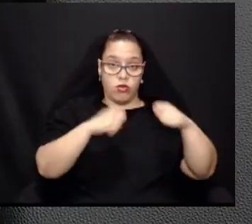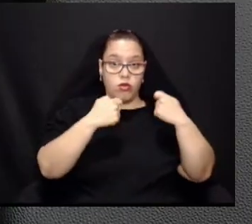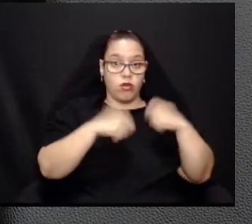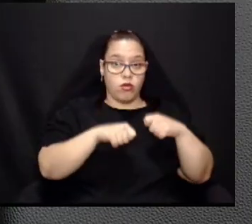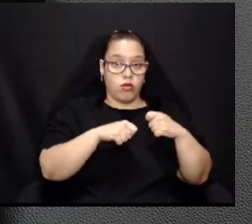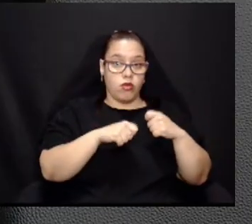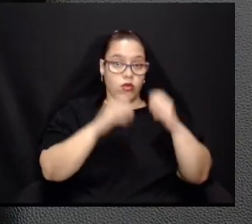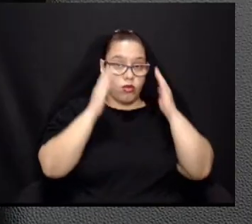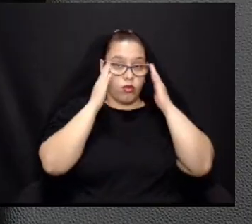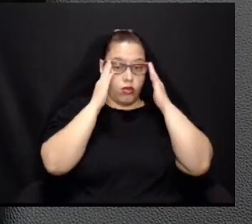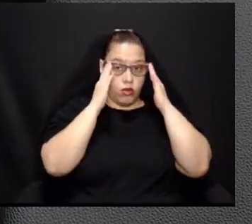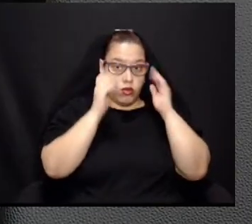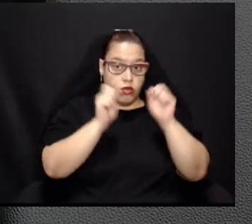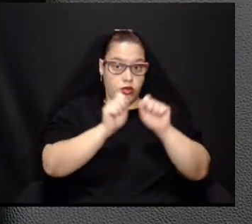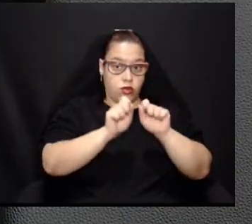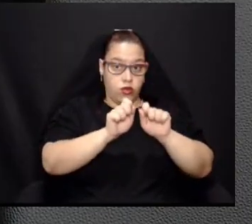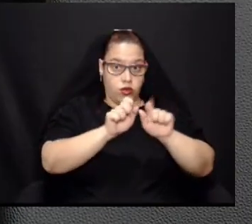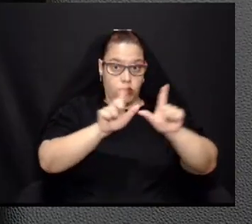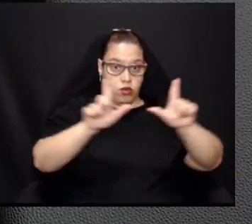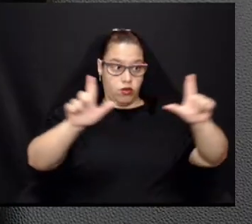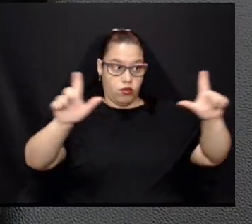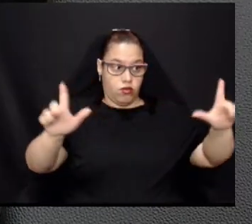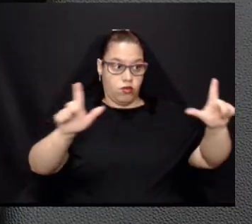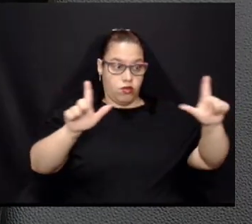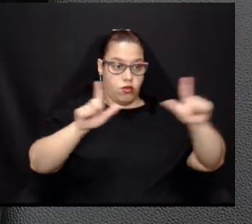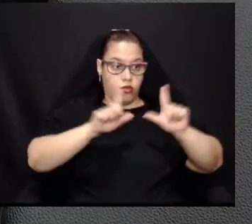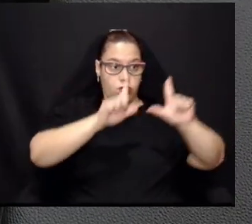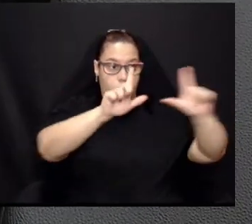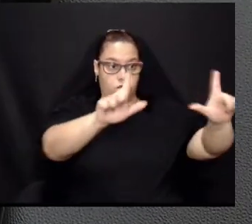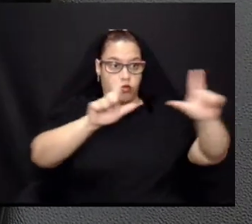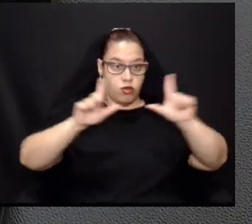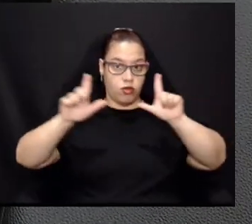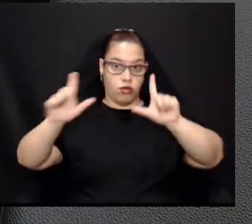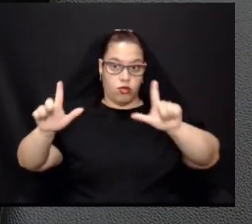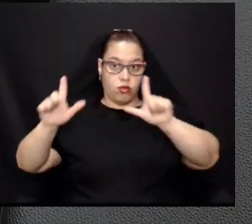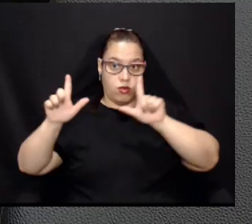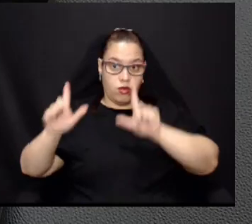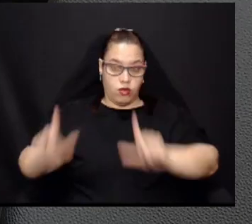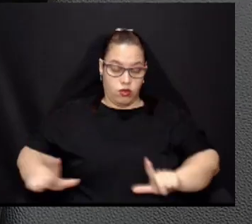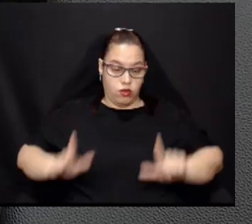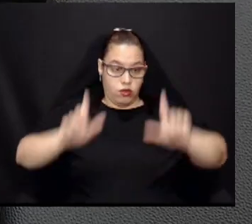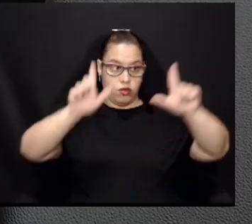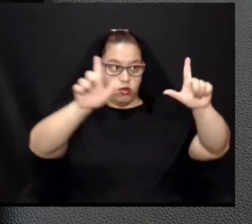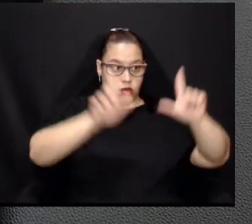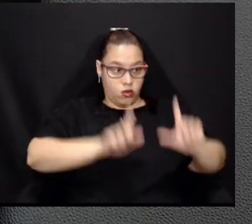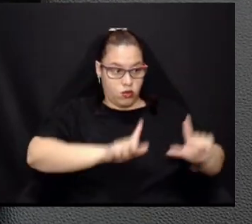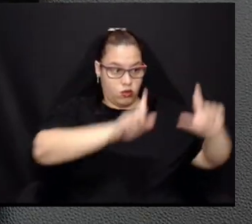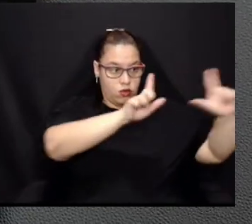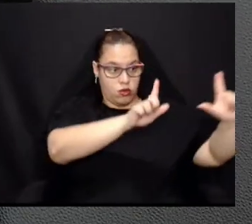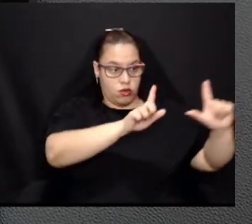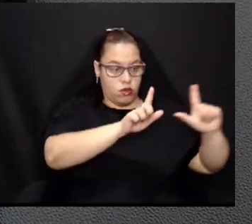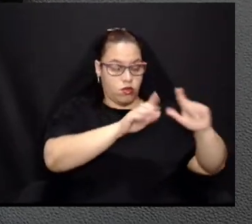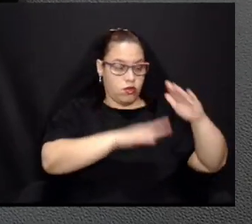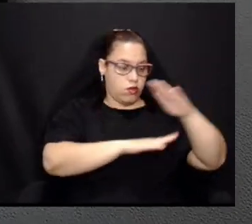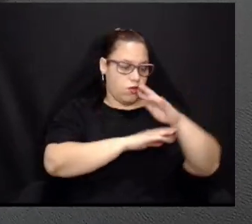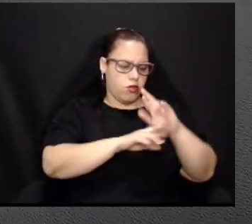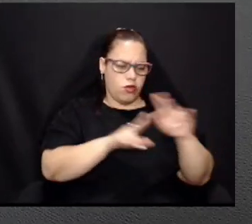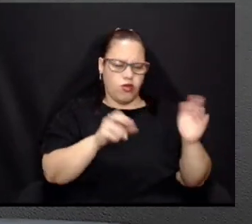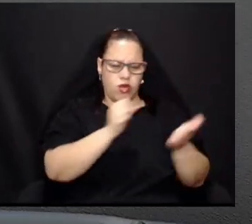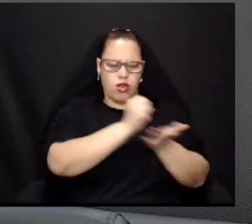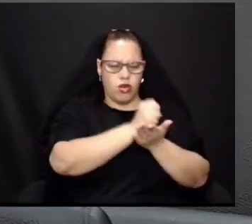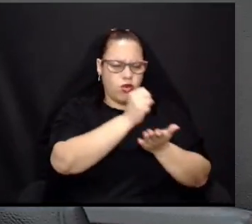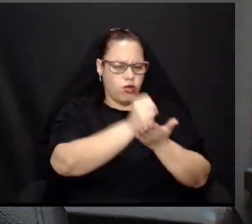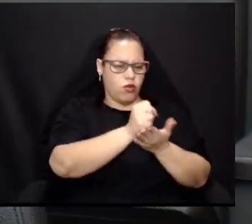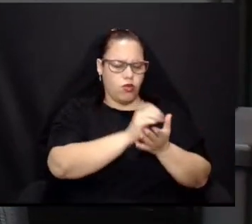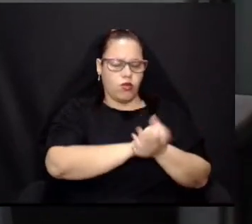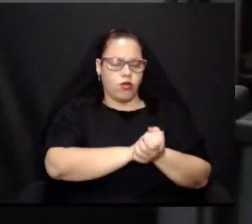fazer faixas, deixar aqui nas redondezas da Câmara. são vários contratos e muita